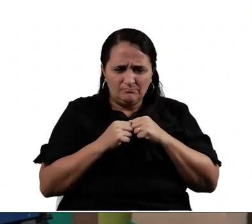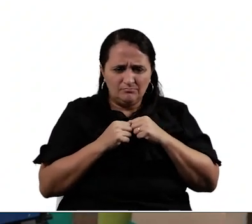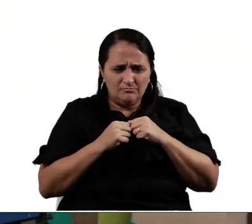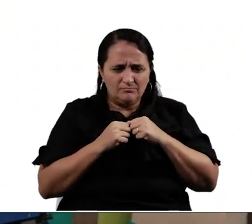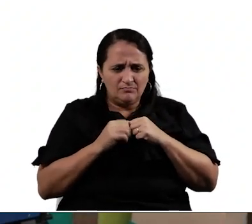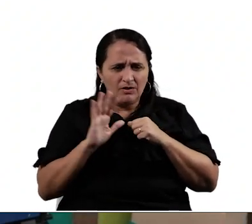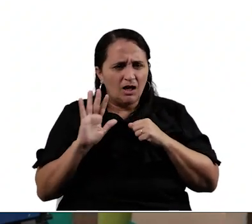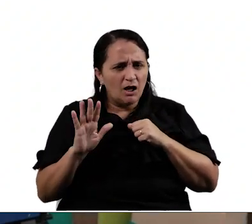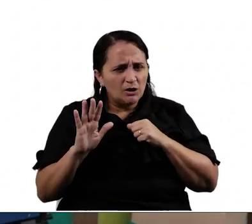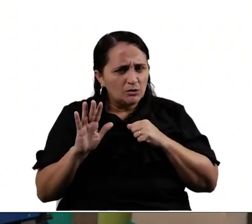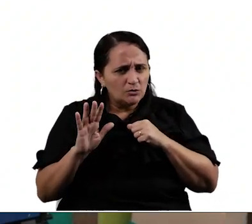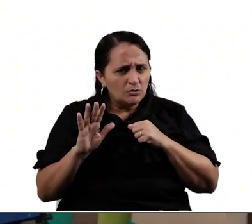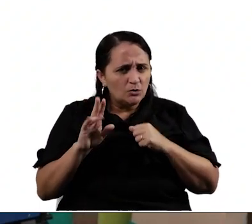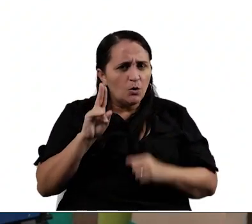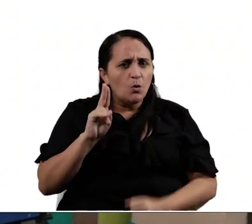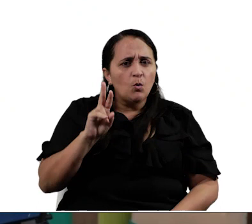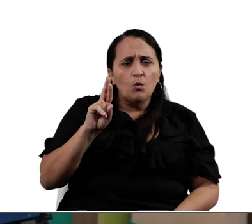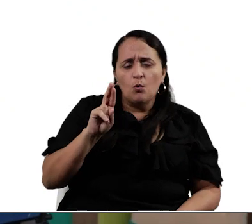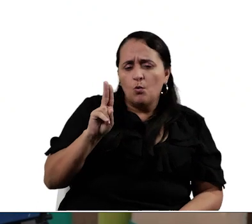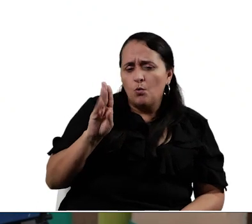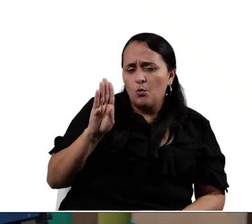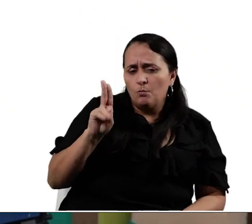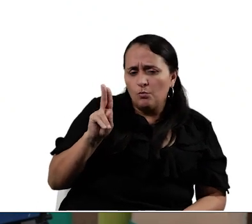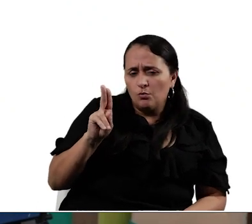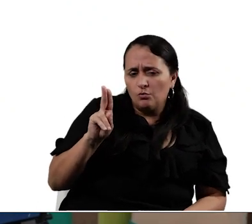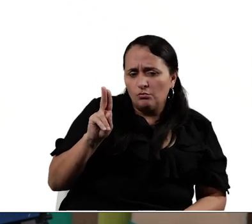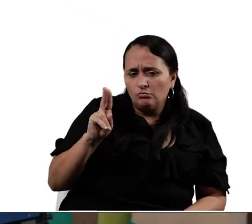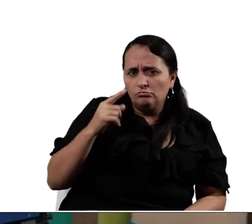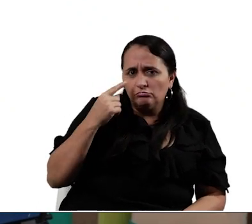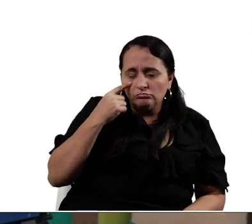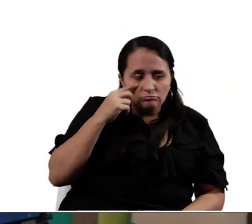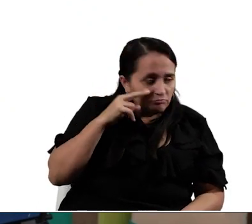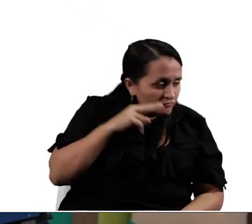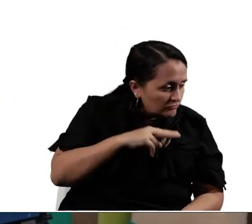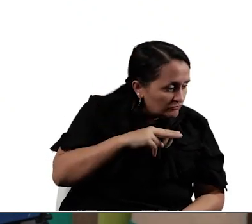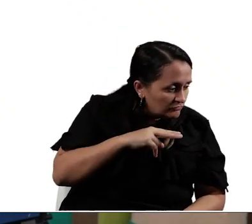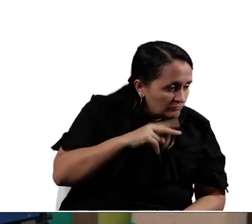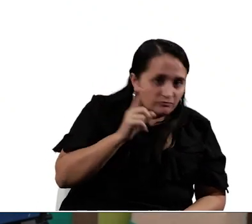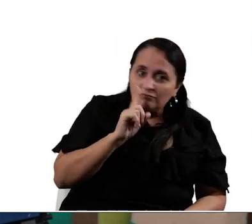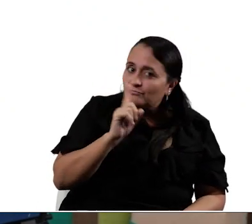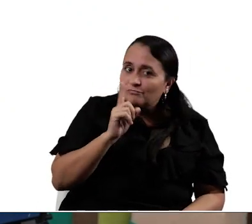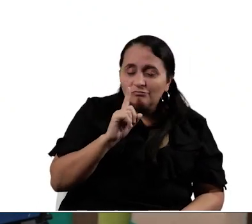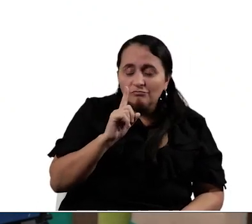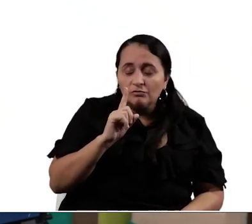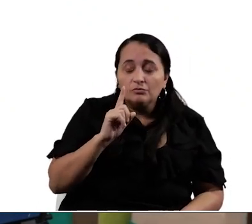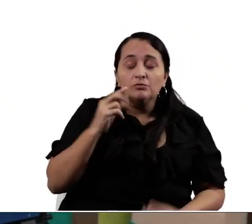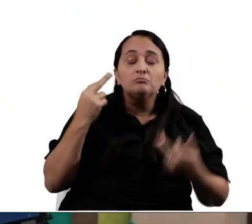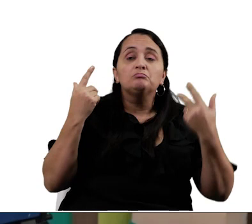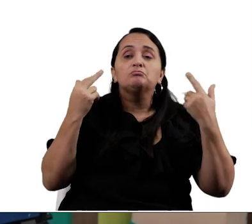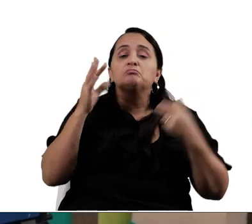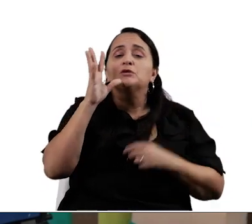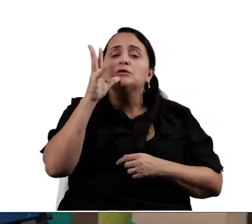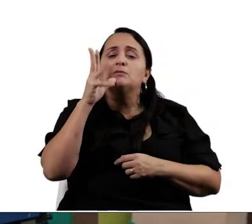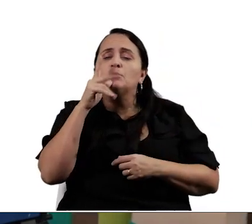e o urubu estava distraído, parou um pouquinho para descansar. Ele, dentro da viola, e ficou lá. Mas o urubu estava